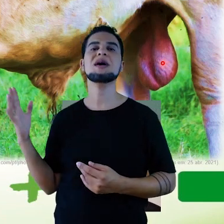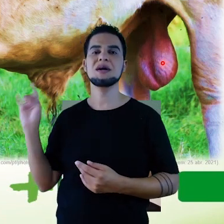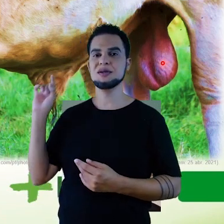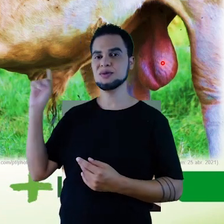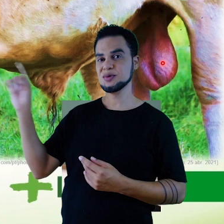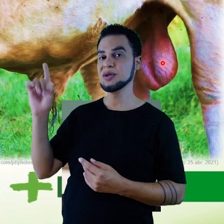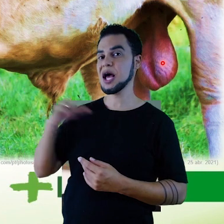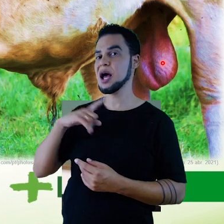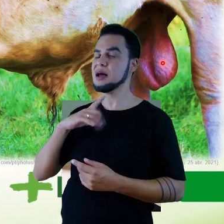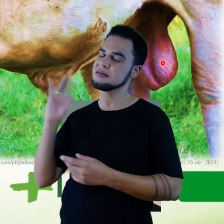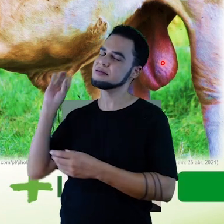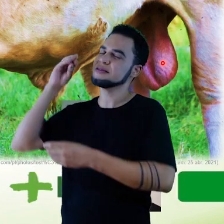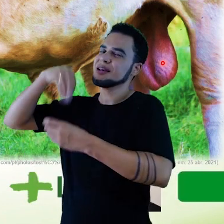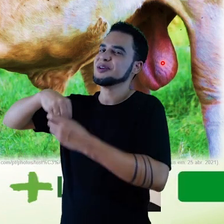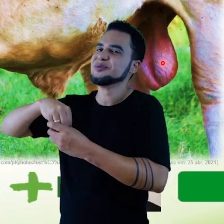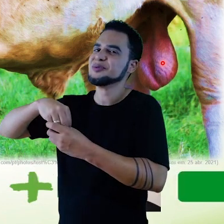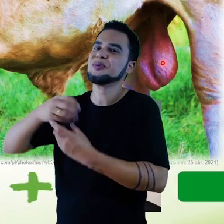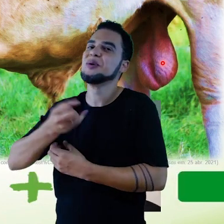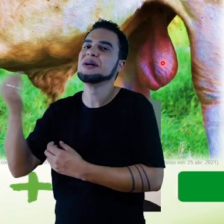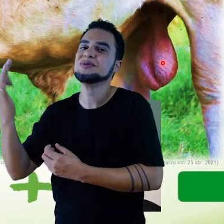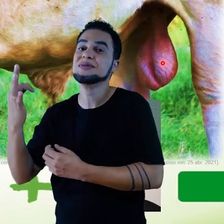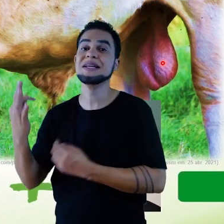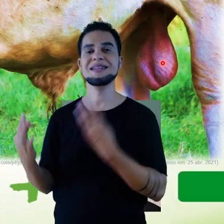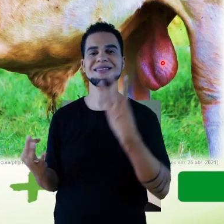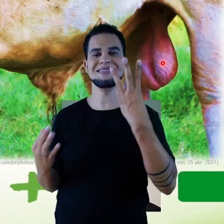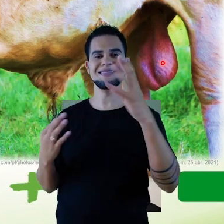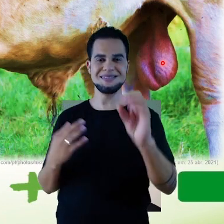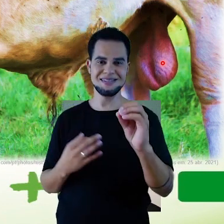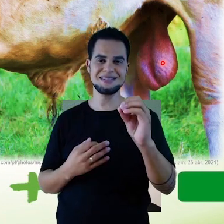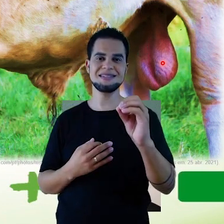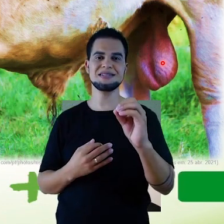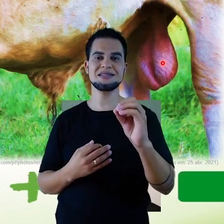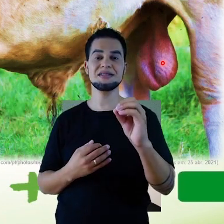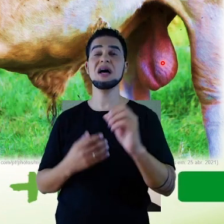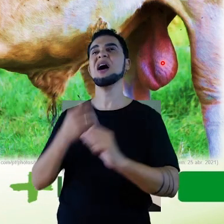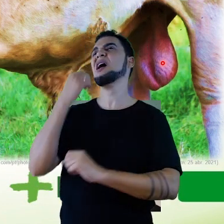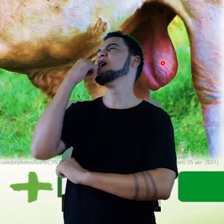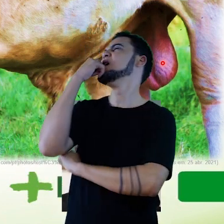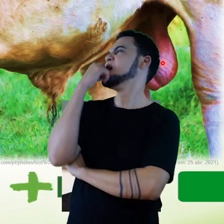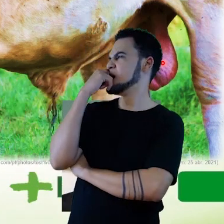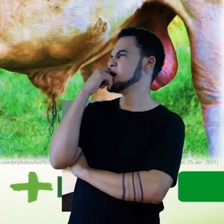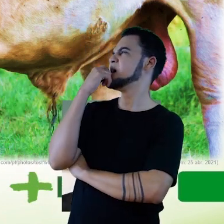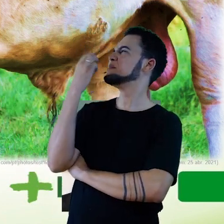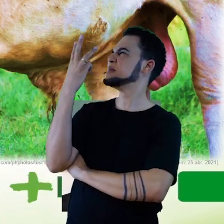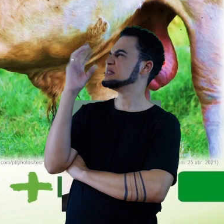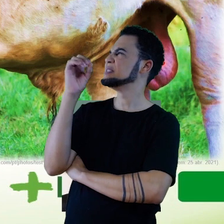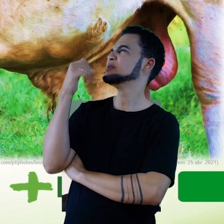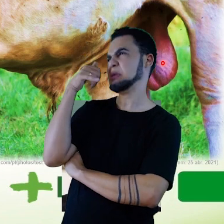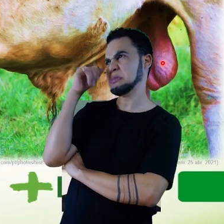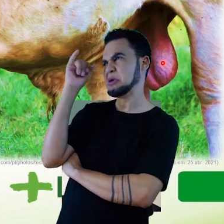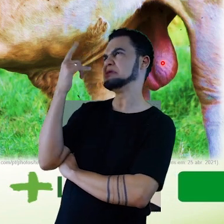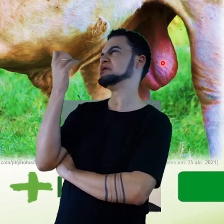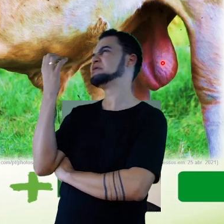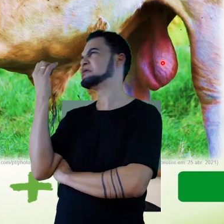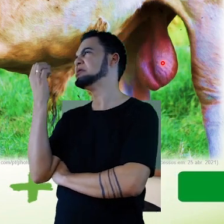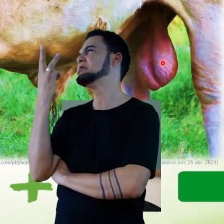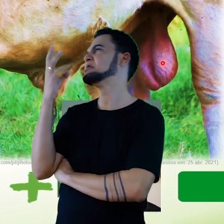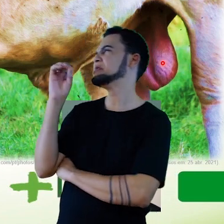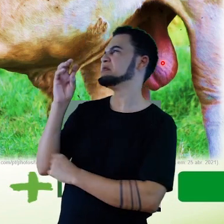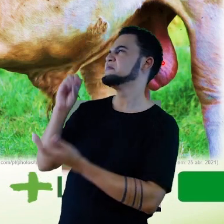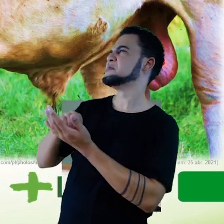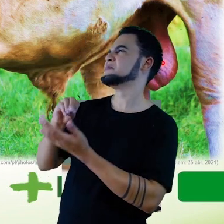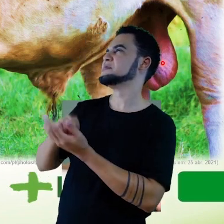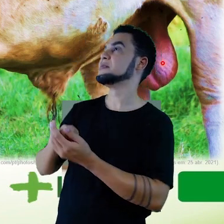cromossomos existirão dentro dos espermatozoides? 30. Ah, mas 30, mas o boi tem 60 e 30 vai